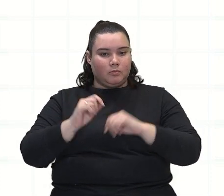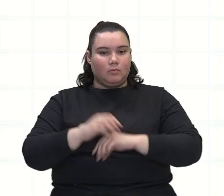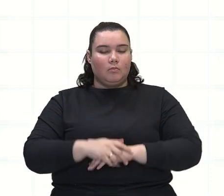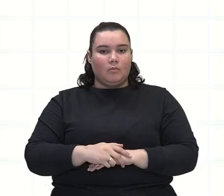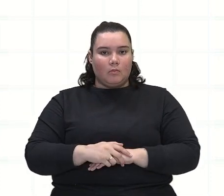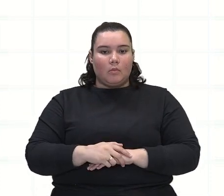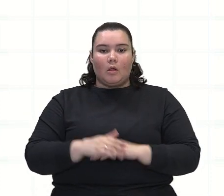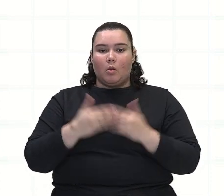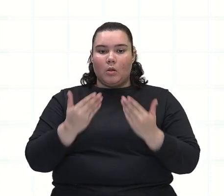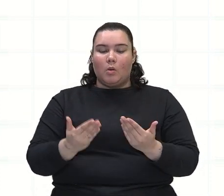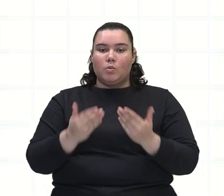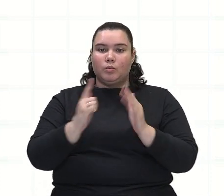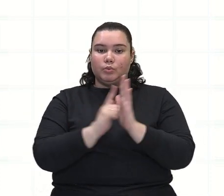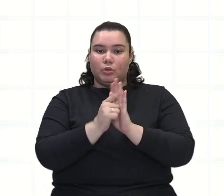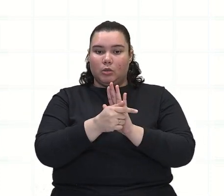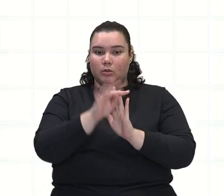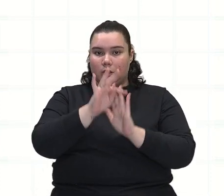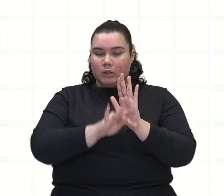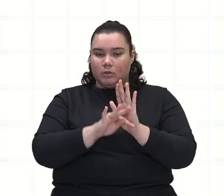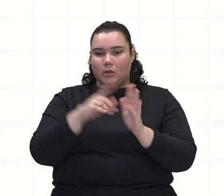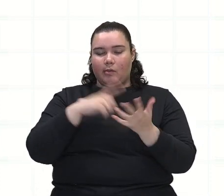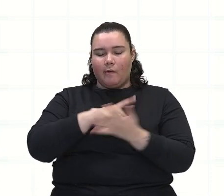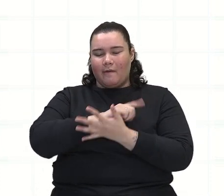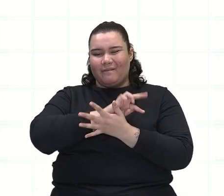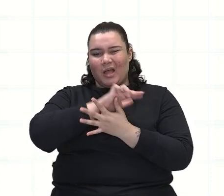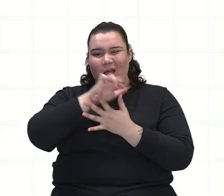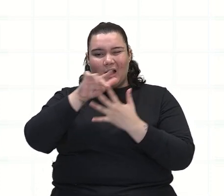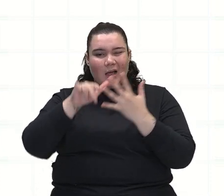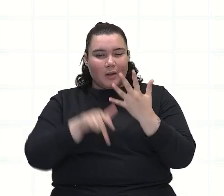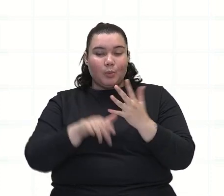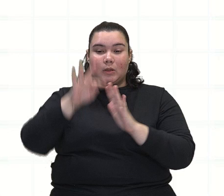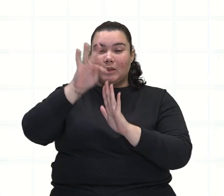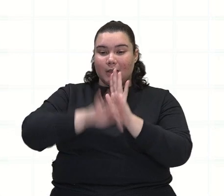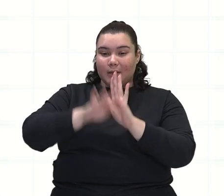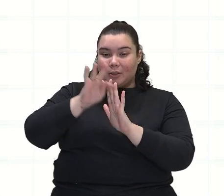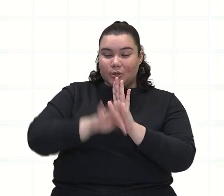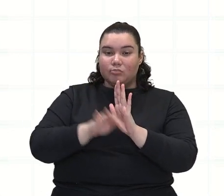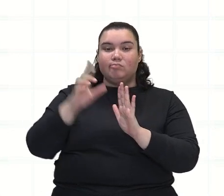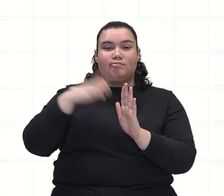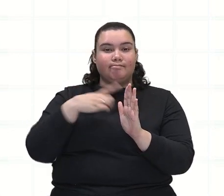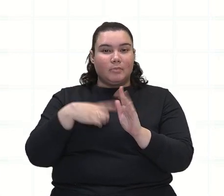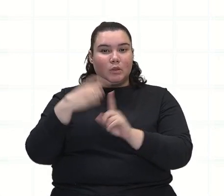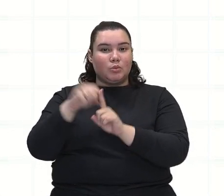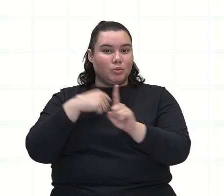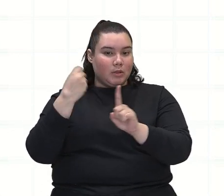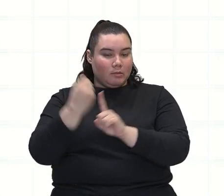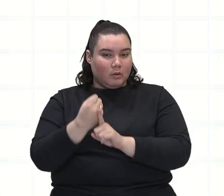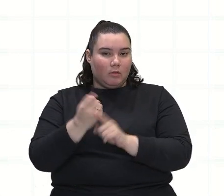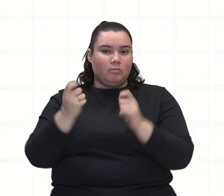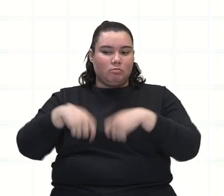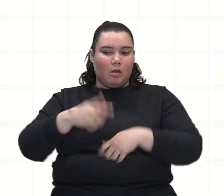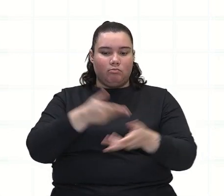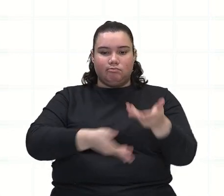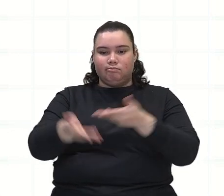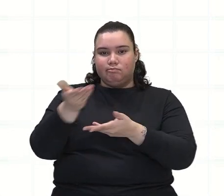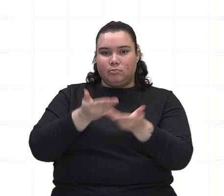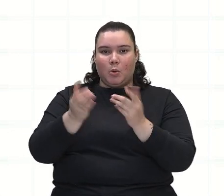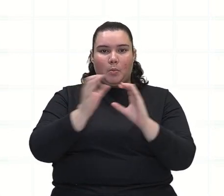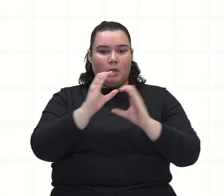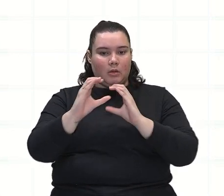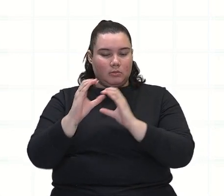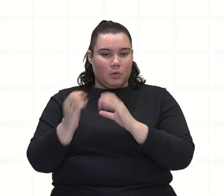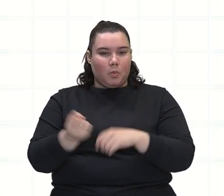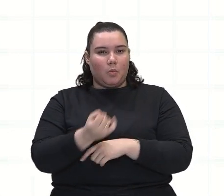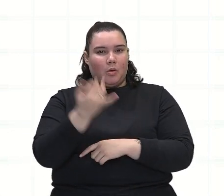o gênero textual é aquela infinidade de textos que existem na sociedade para cumprir as nossas interações sociais. Quantos